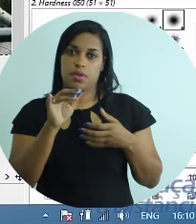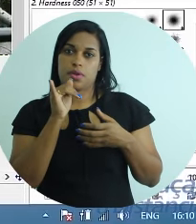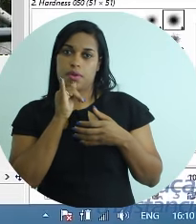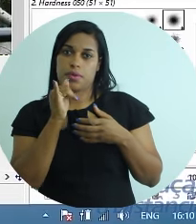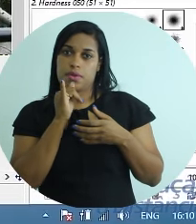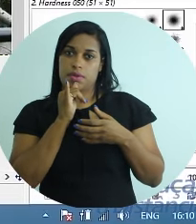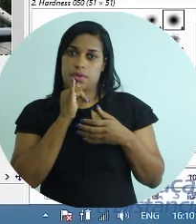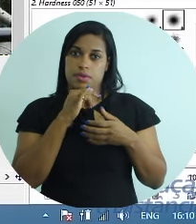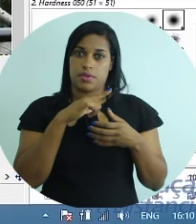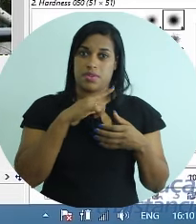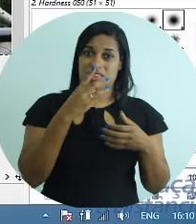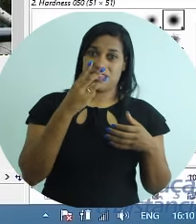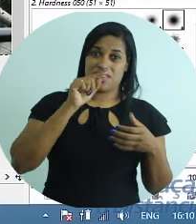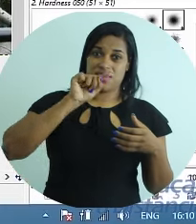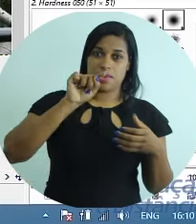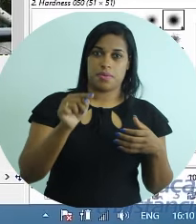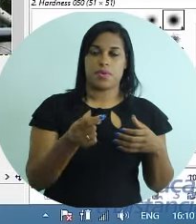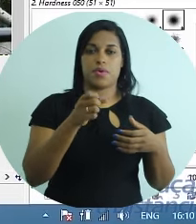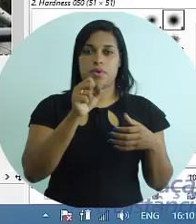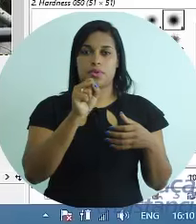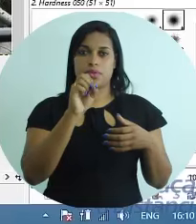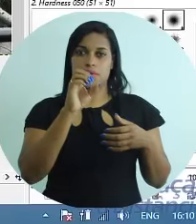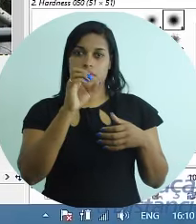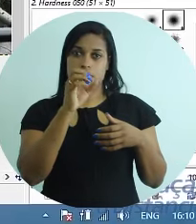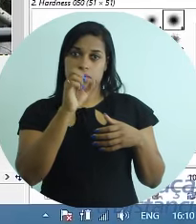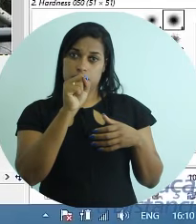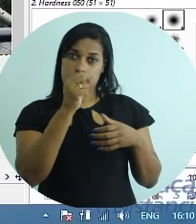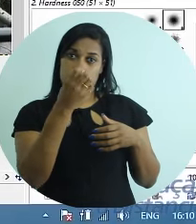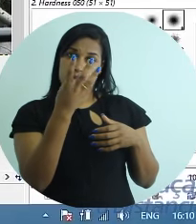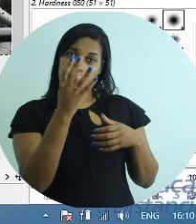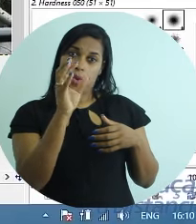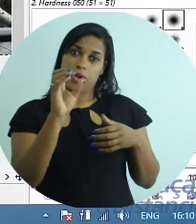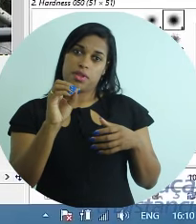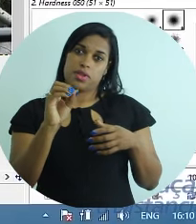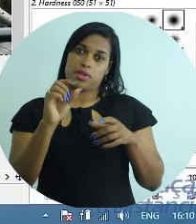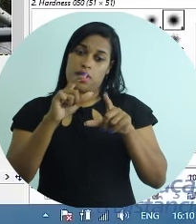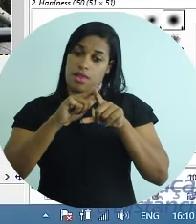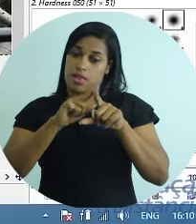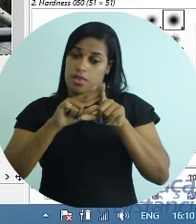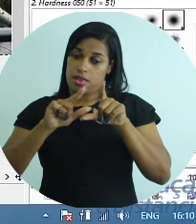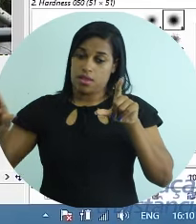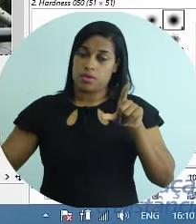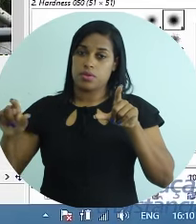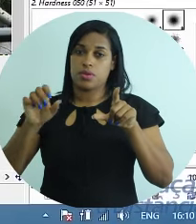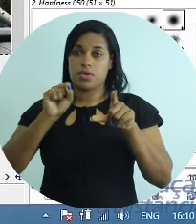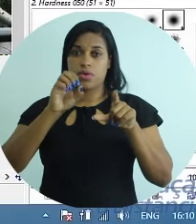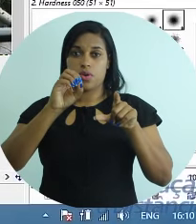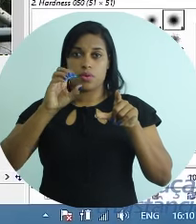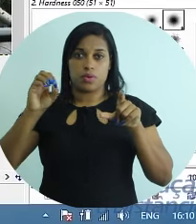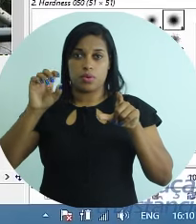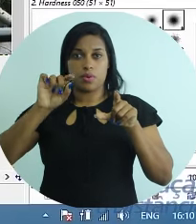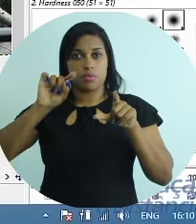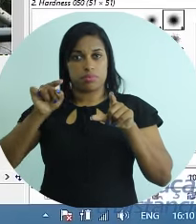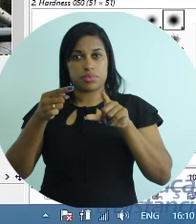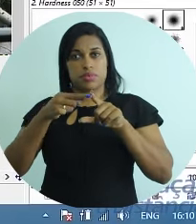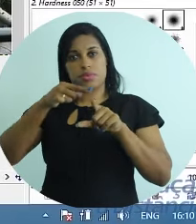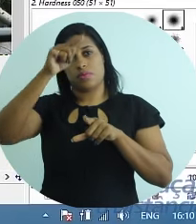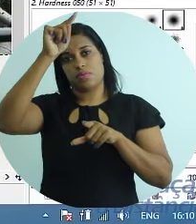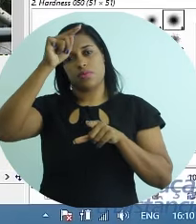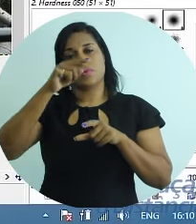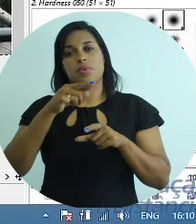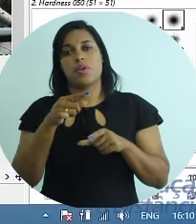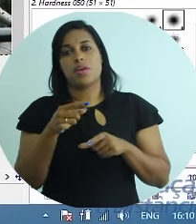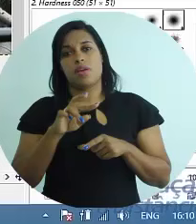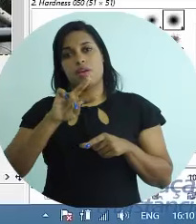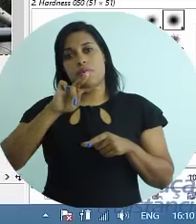3840 pixels de largura, por 1600 pixels de altura. Vou lá no menu imagem, vamos redimensionar ela